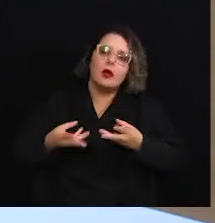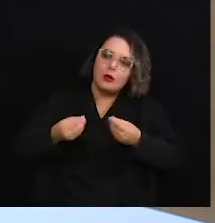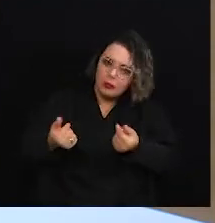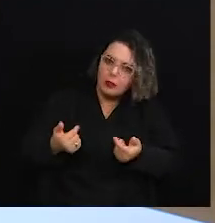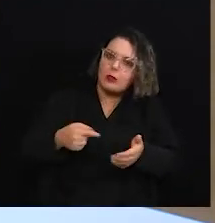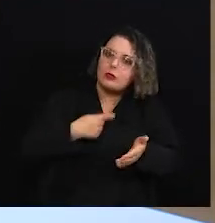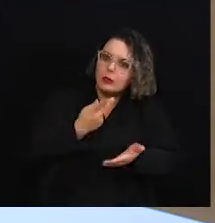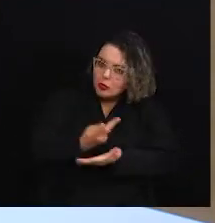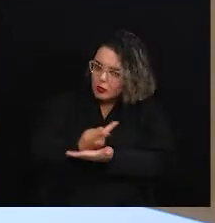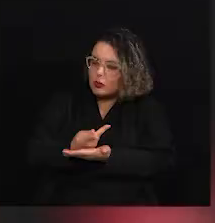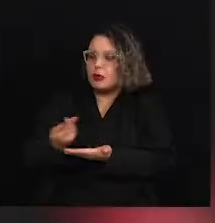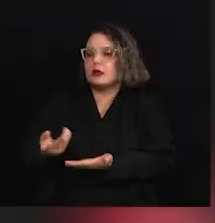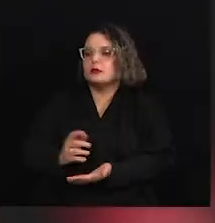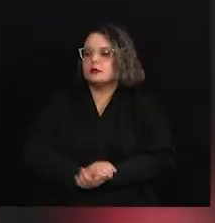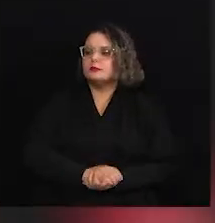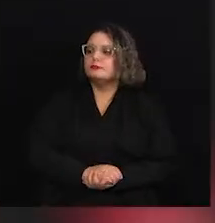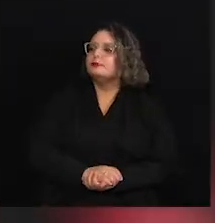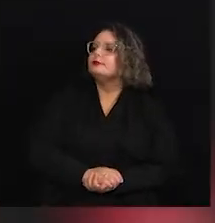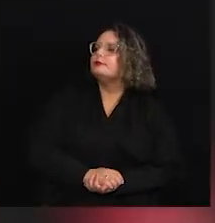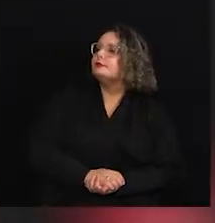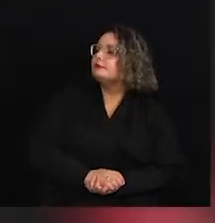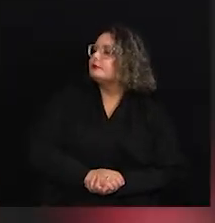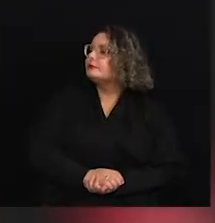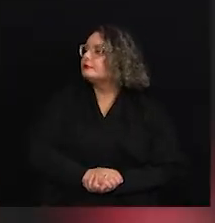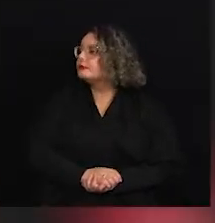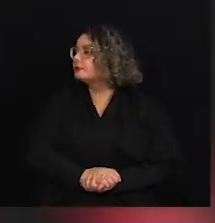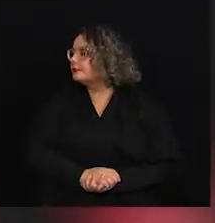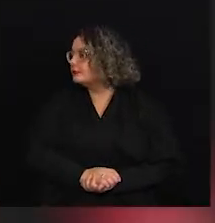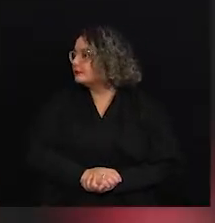e a qualidade que a gente está buscando.